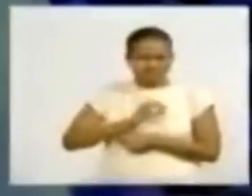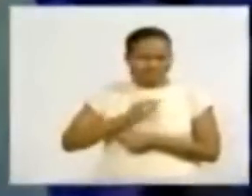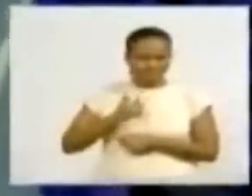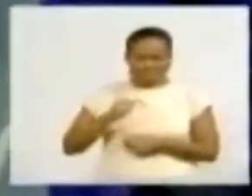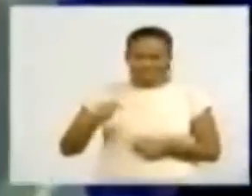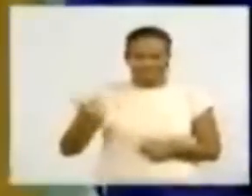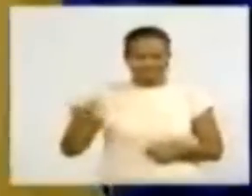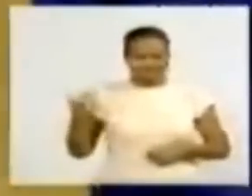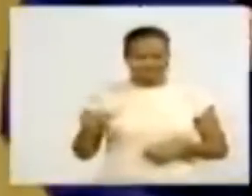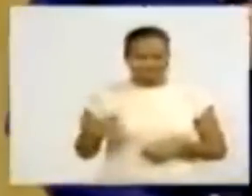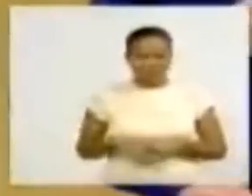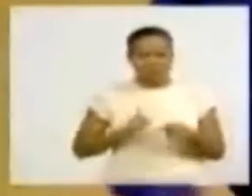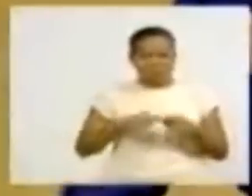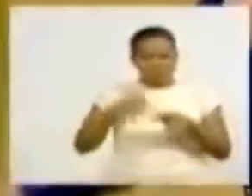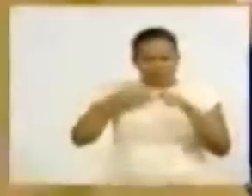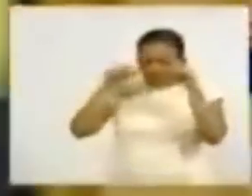daquela.